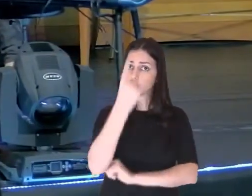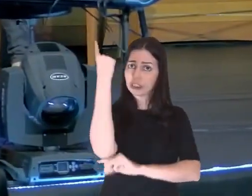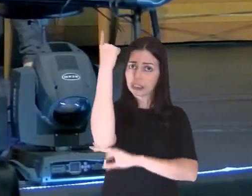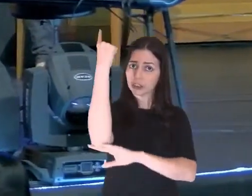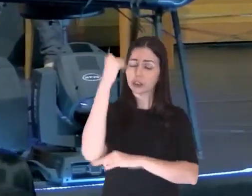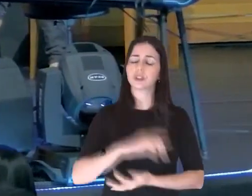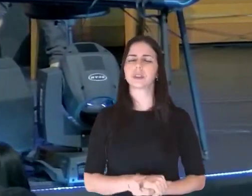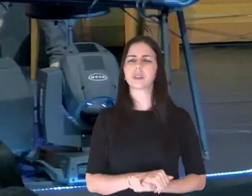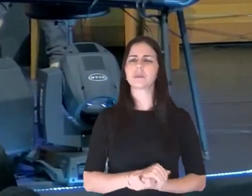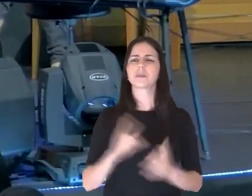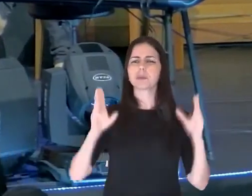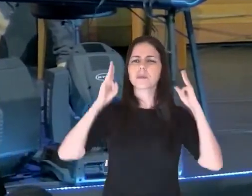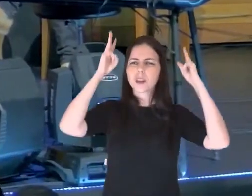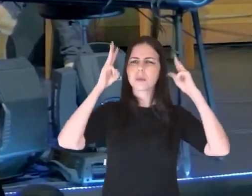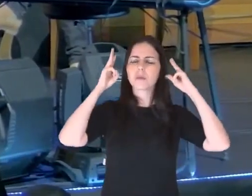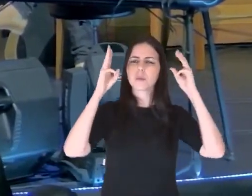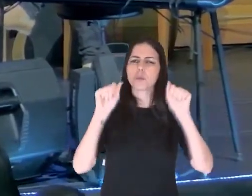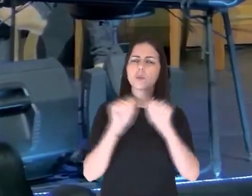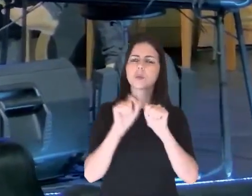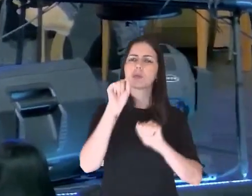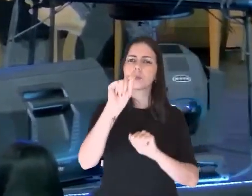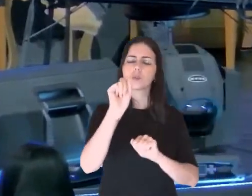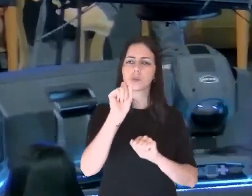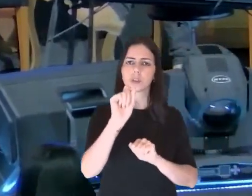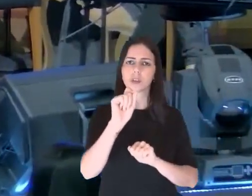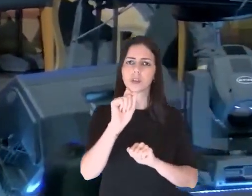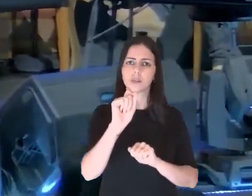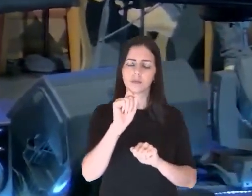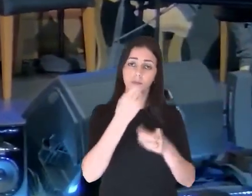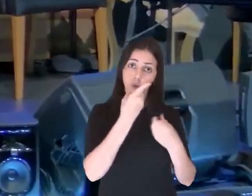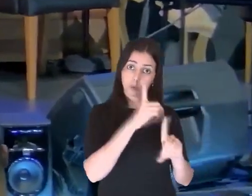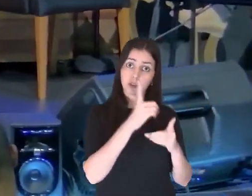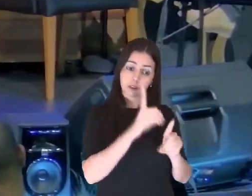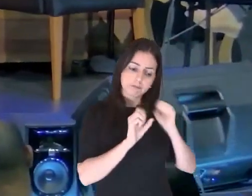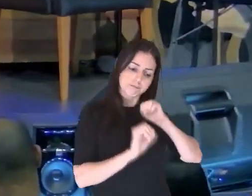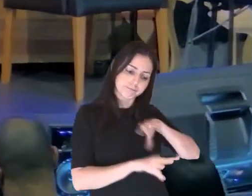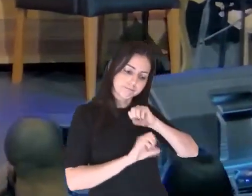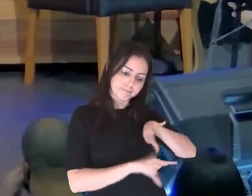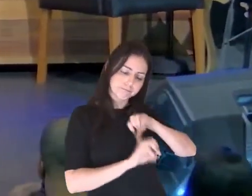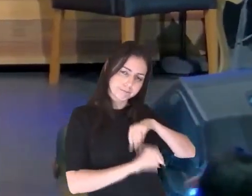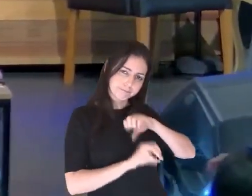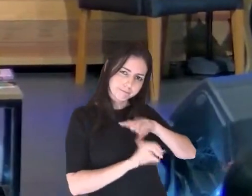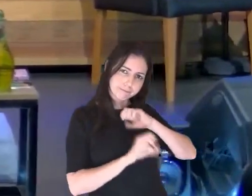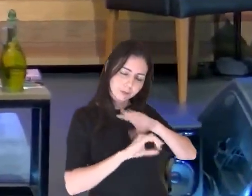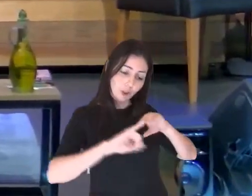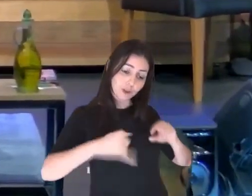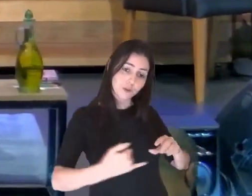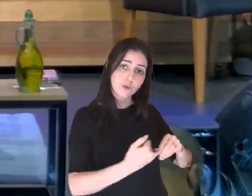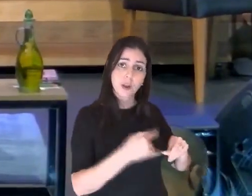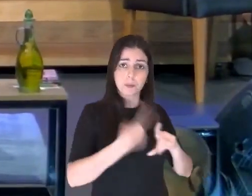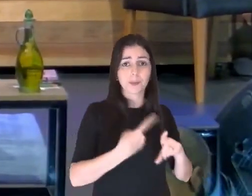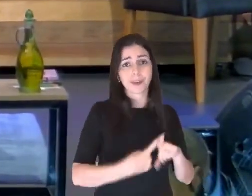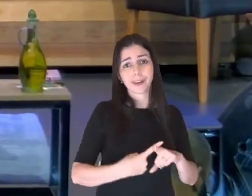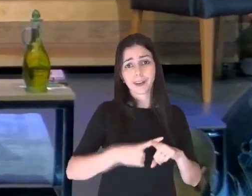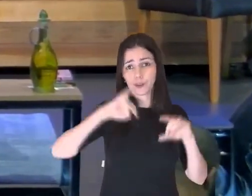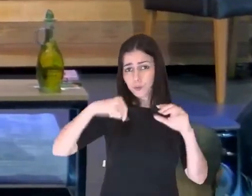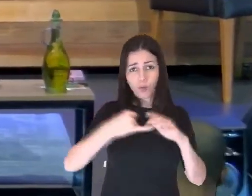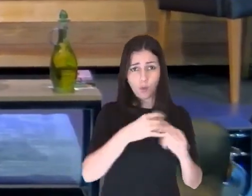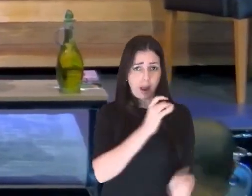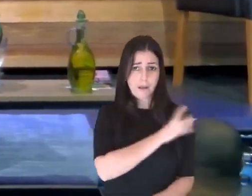Moisés, especificamente, tinha feito um grande discípulo. Alguém que não tinha medo de gigantes. Alguém